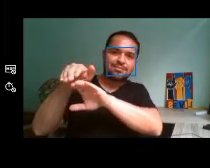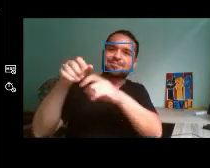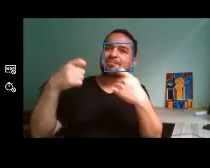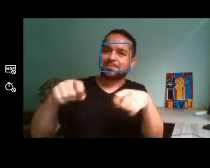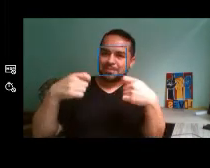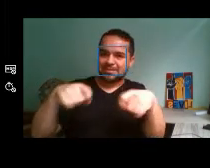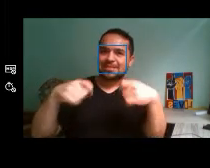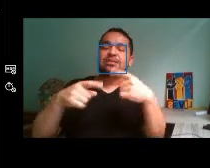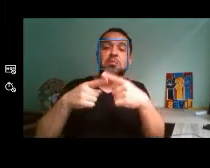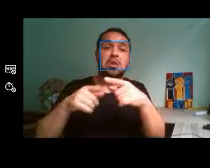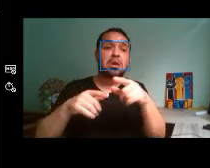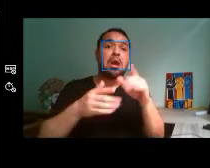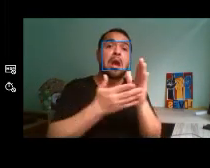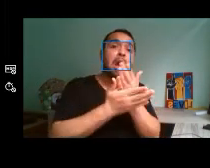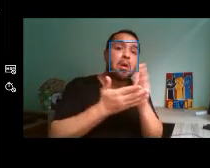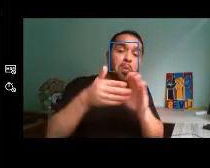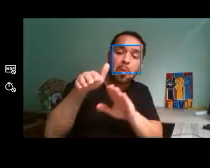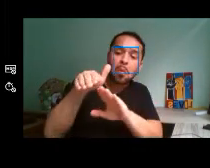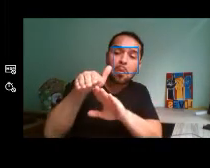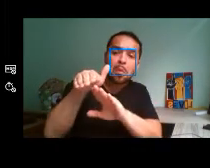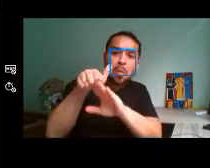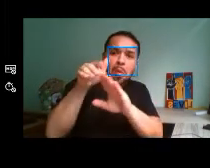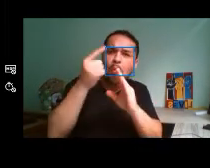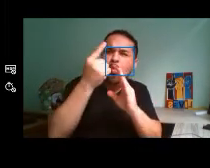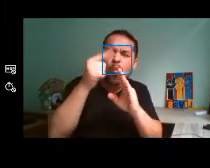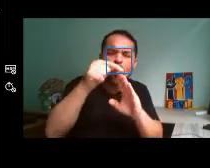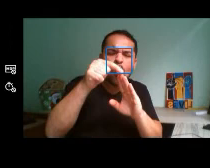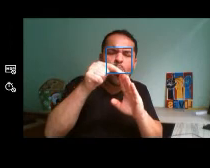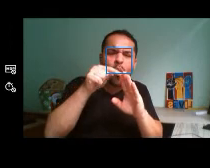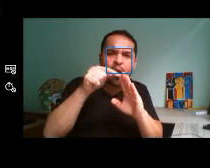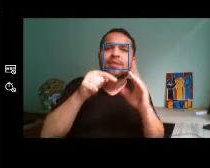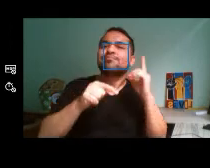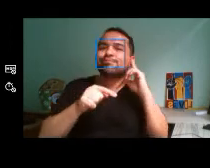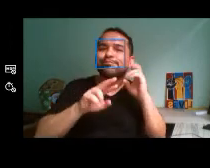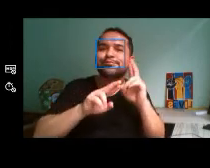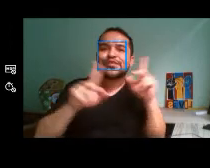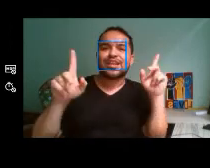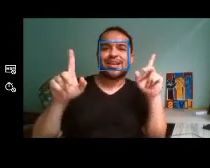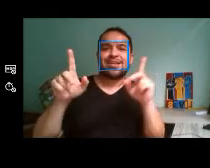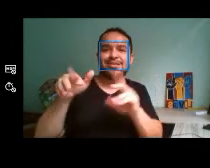tocando aqui nessa parte do alvéolo. E isso é importante, por quê?